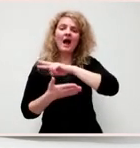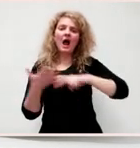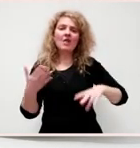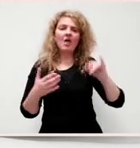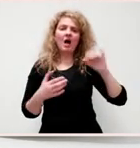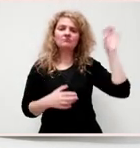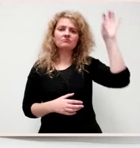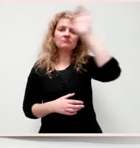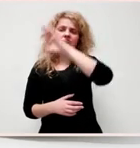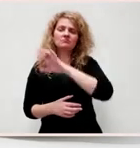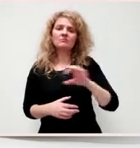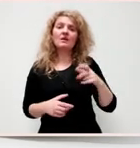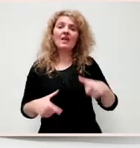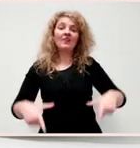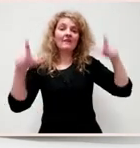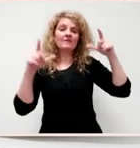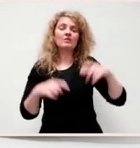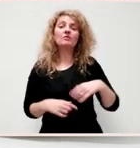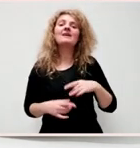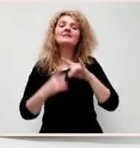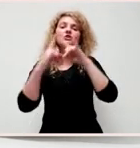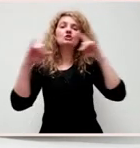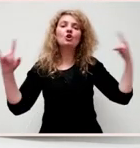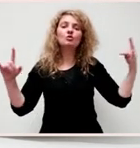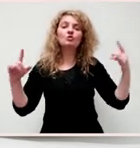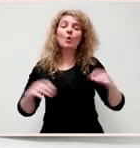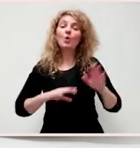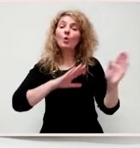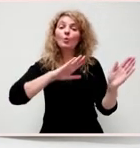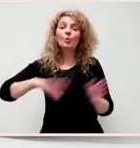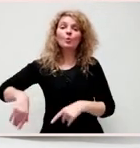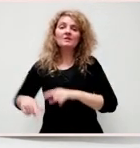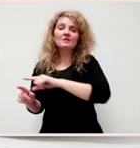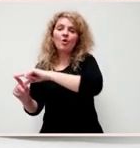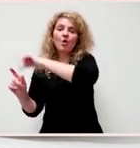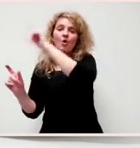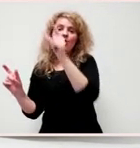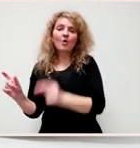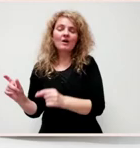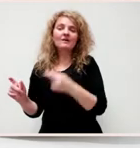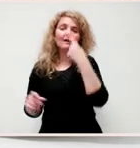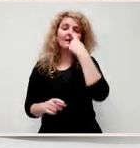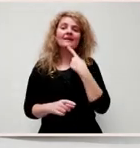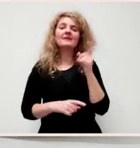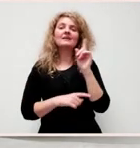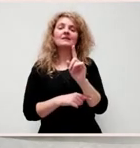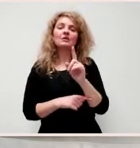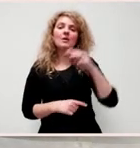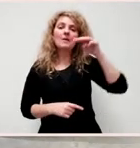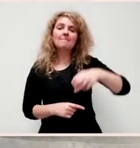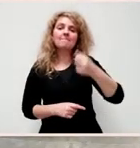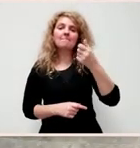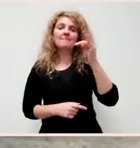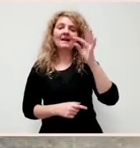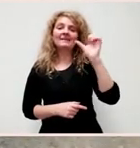o Soutomaior. E por último, o que temos ali con esa media lúa cara baixo, representa os Maté de Lúa,